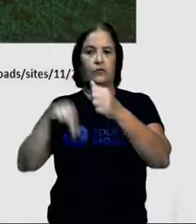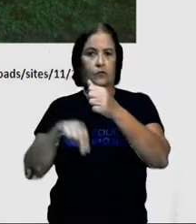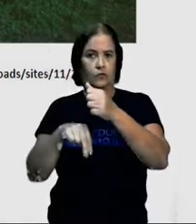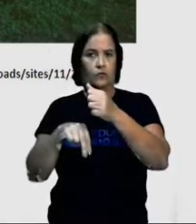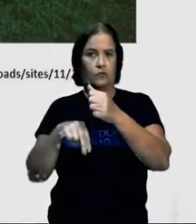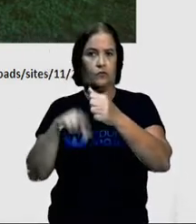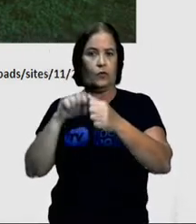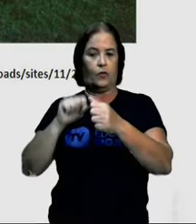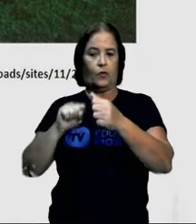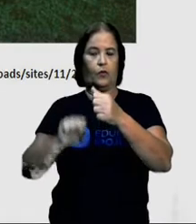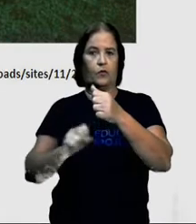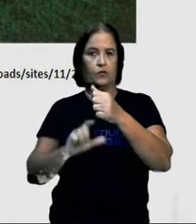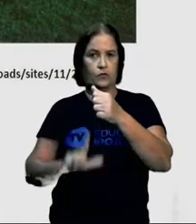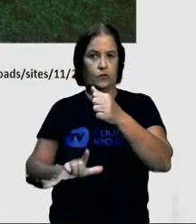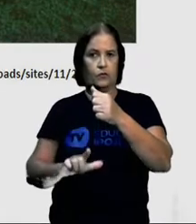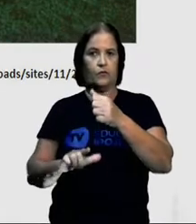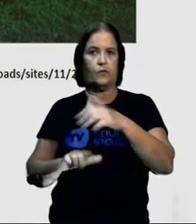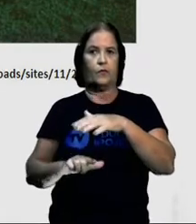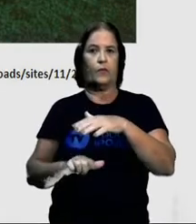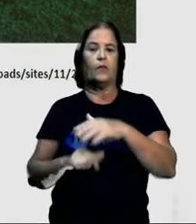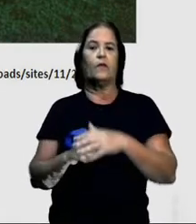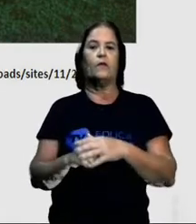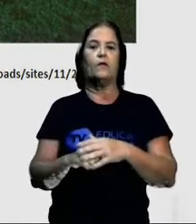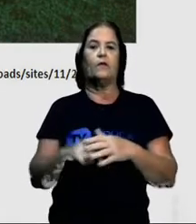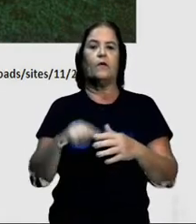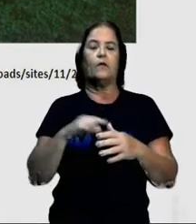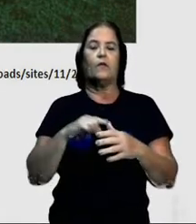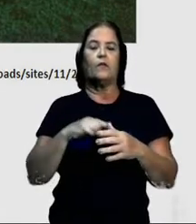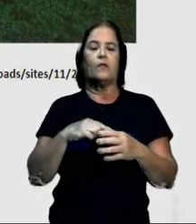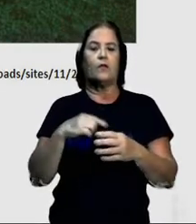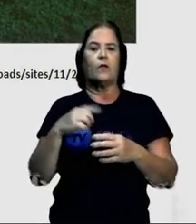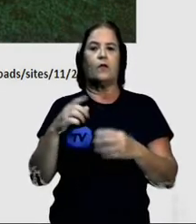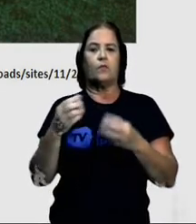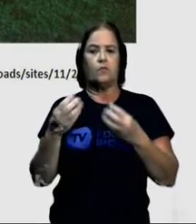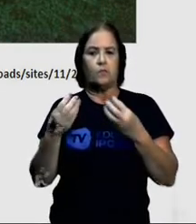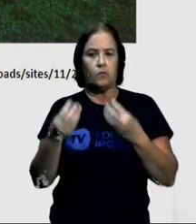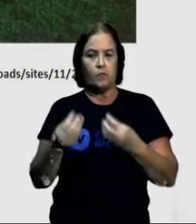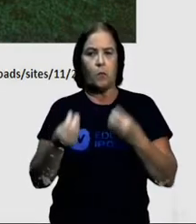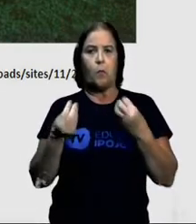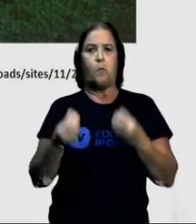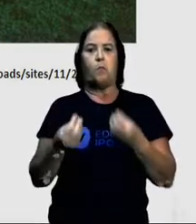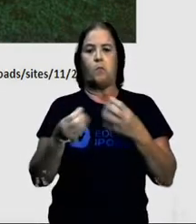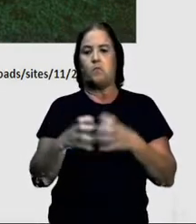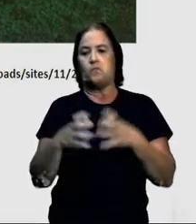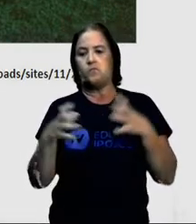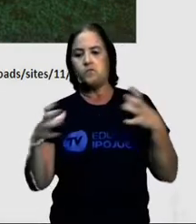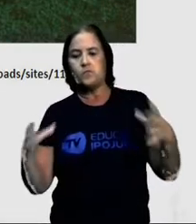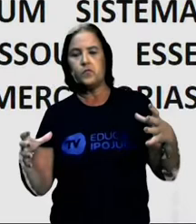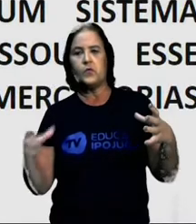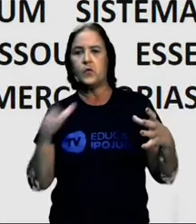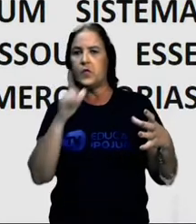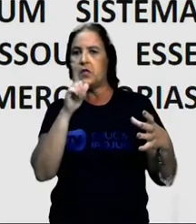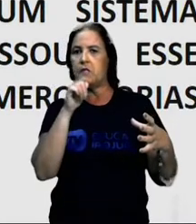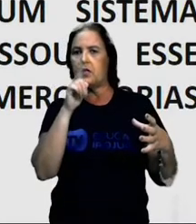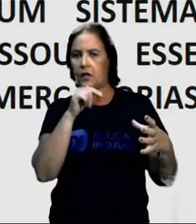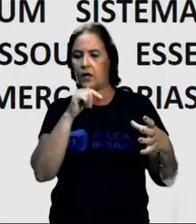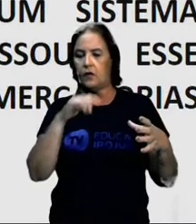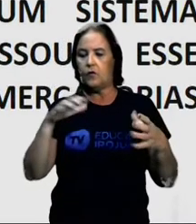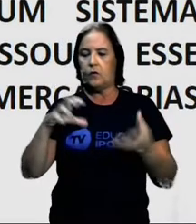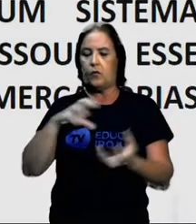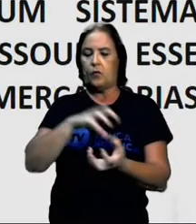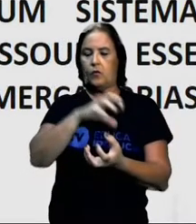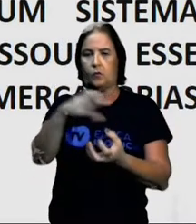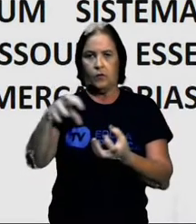E para você ver que a gente tem essa abundância hidrográfica no nosso continente. Vamos lá?